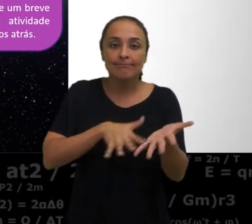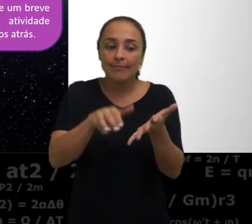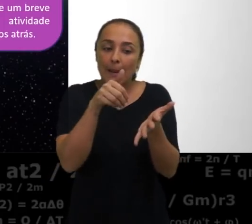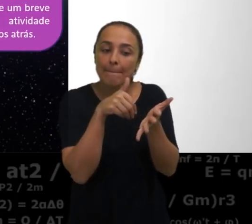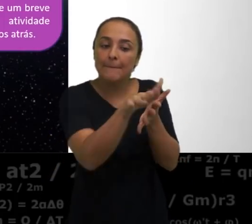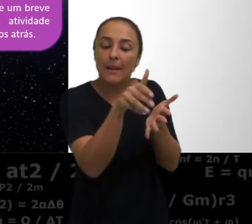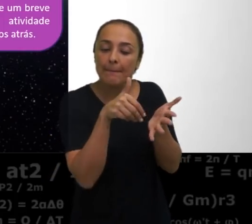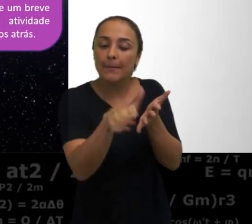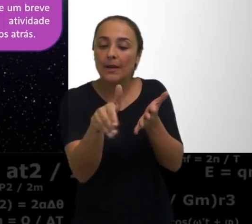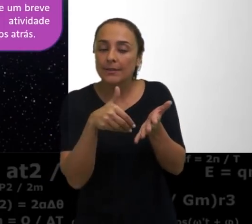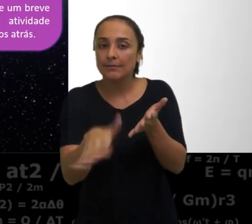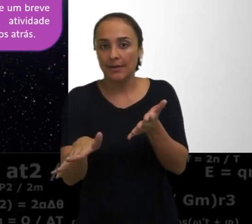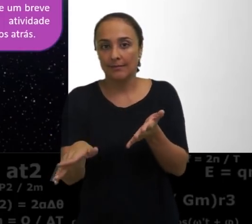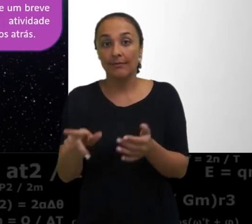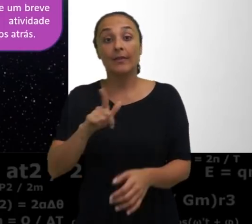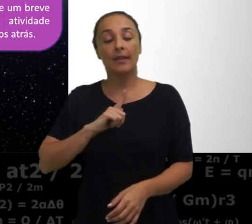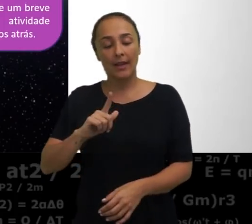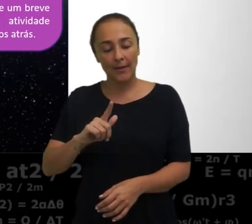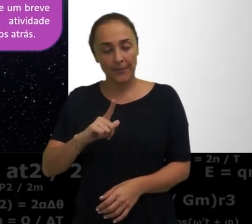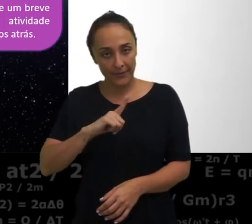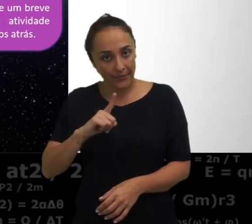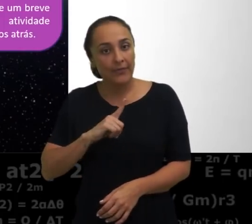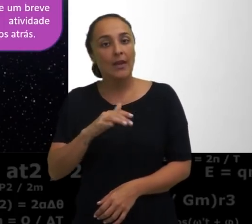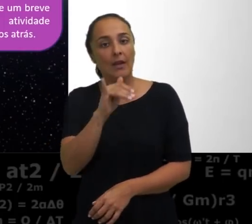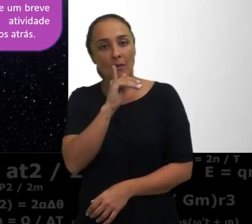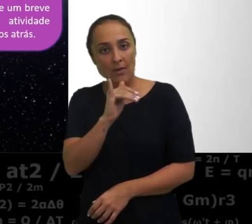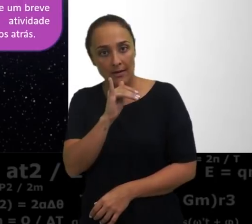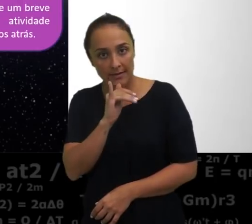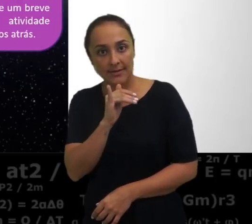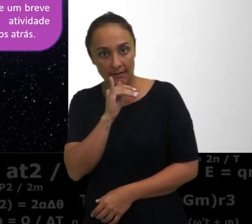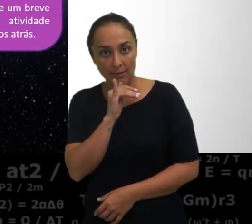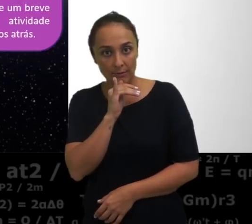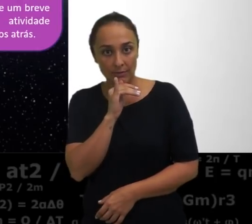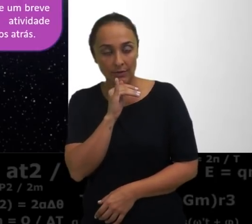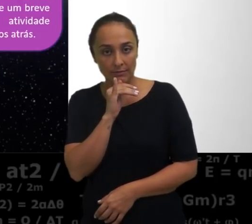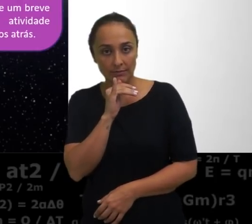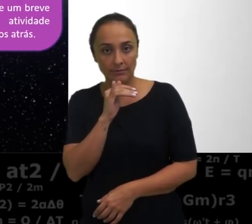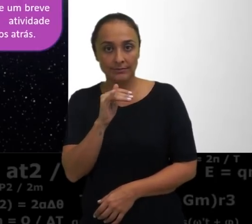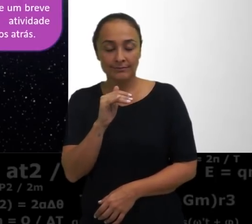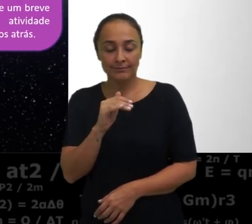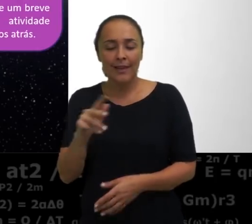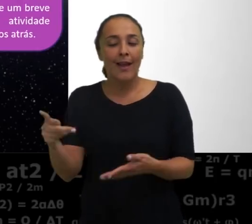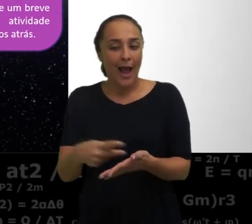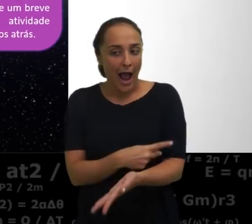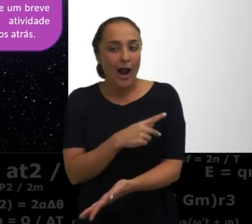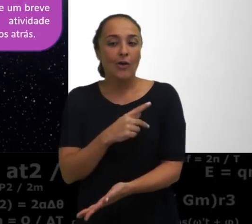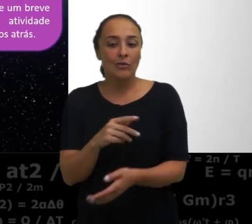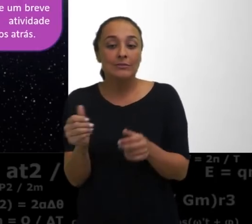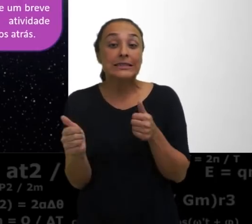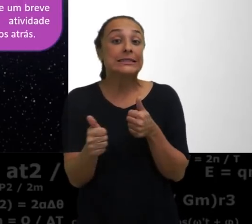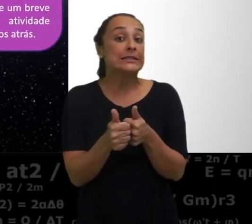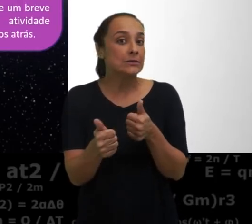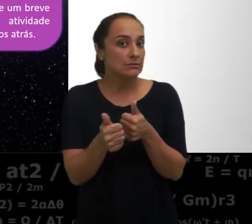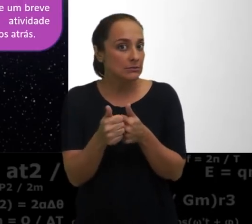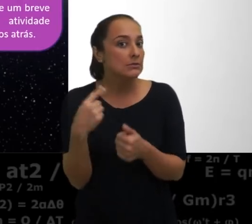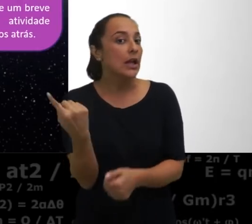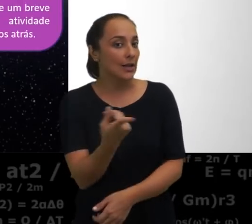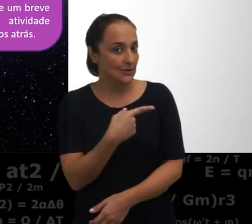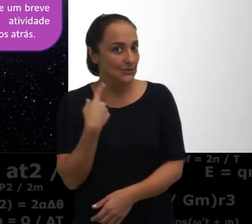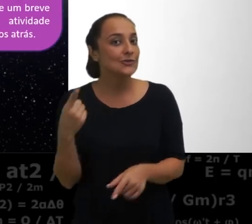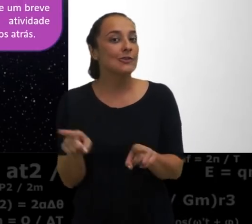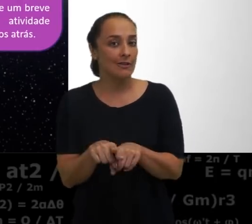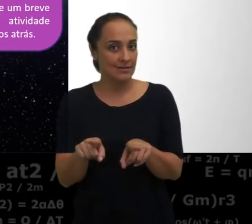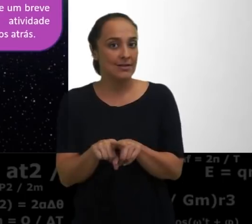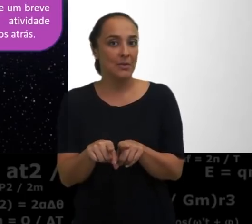2 bolhas de Fermi na Via Láctea. Por que esse nome? Porque a gente tem um